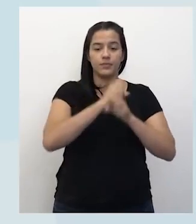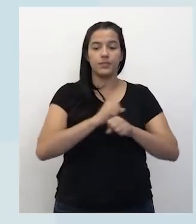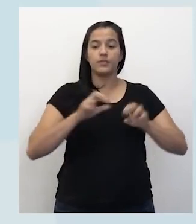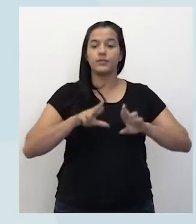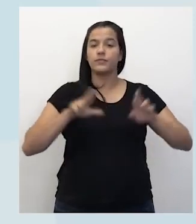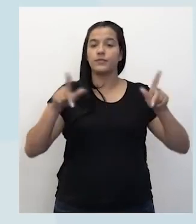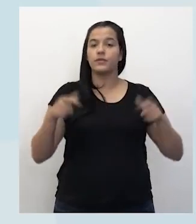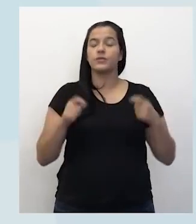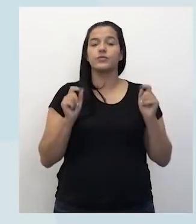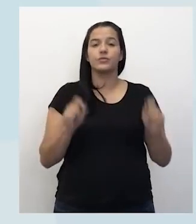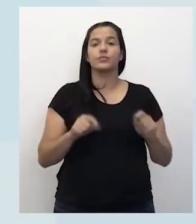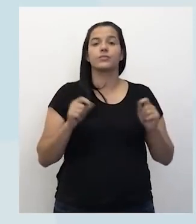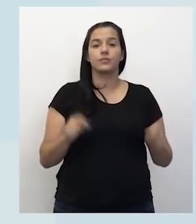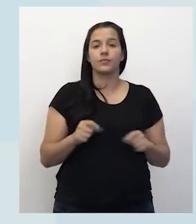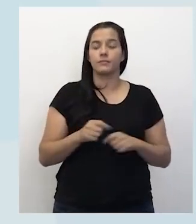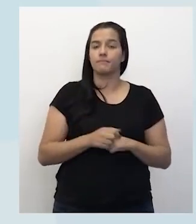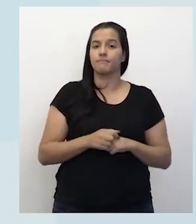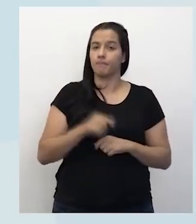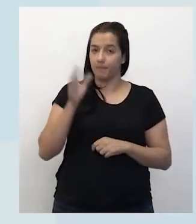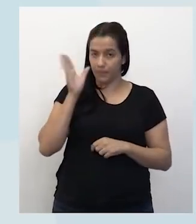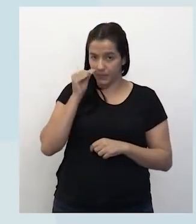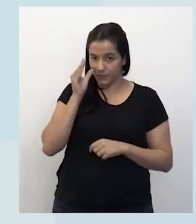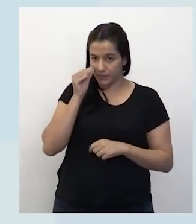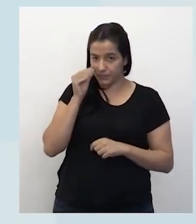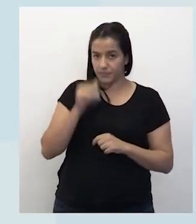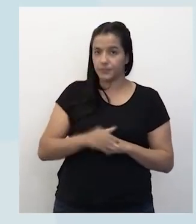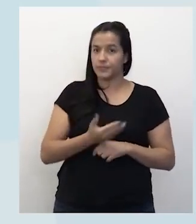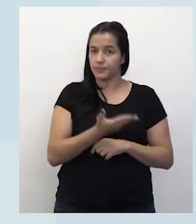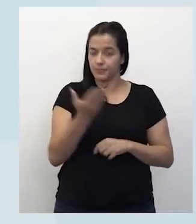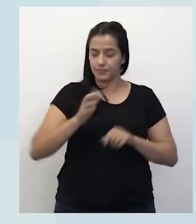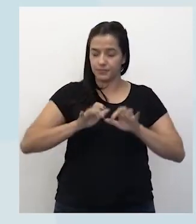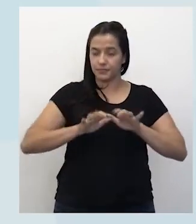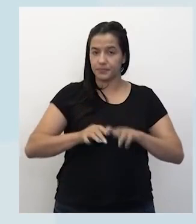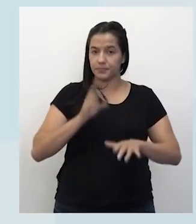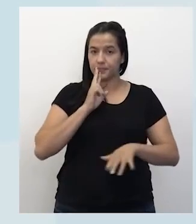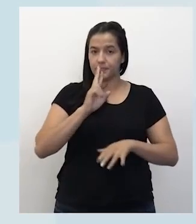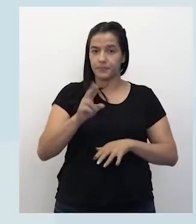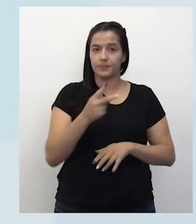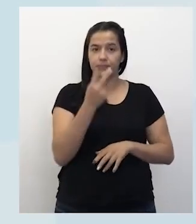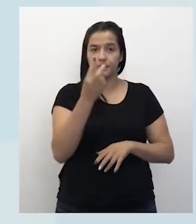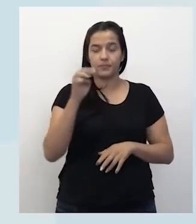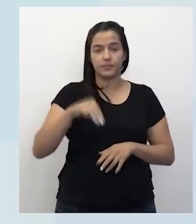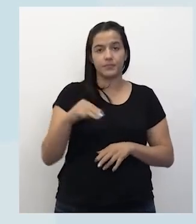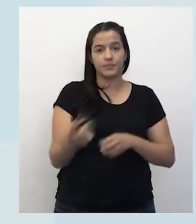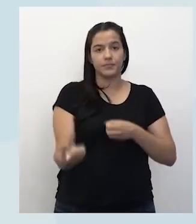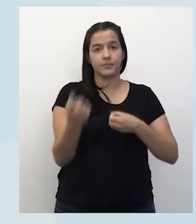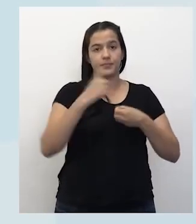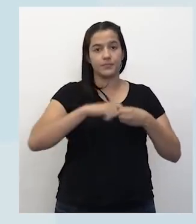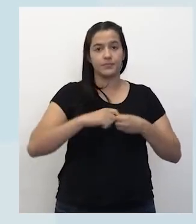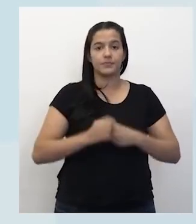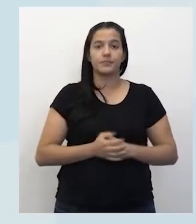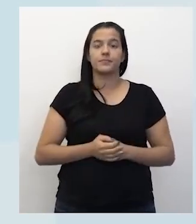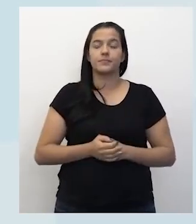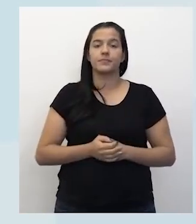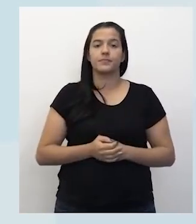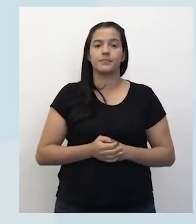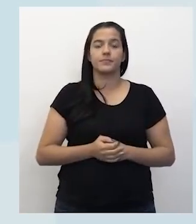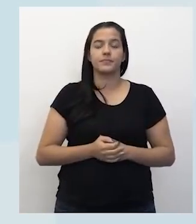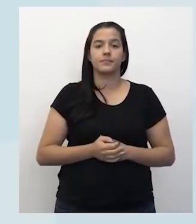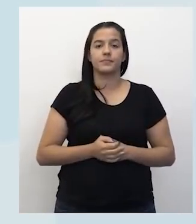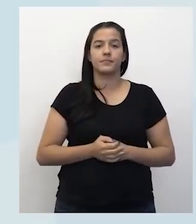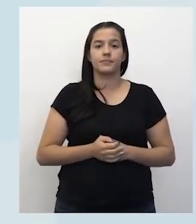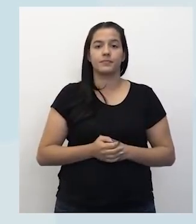demográfica? Olha que pergunta interessante. Dedinho no teclado, 2 minutos, já voltamos.